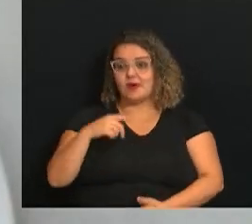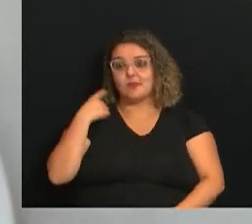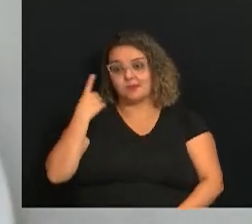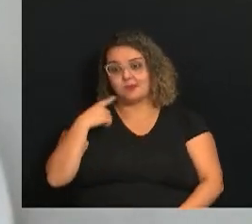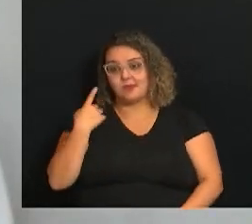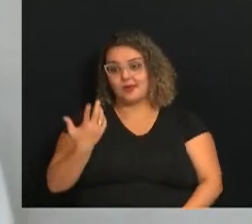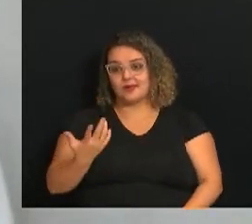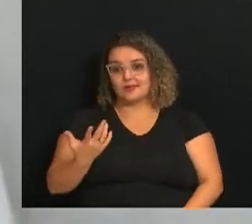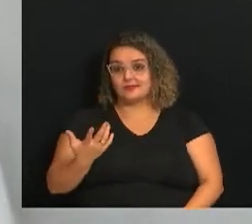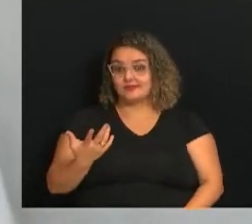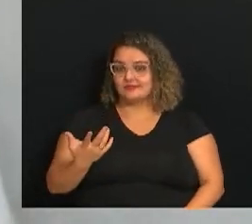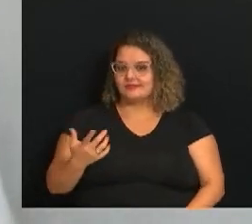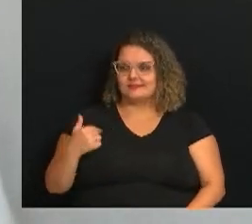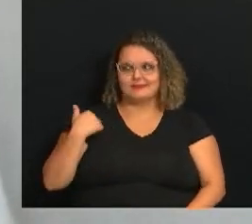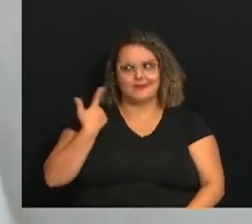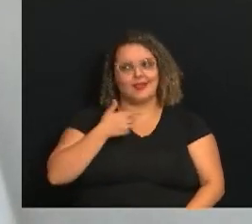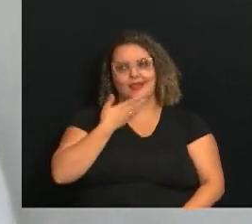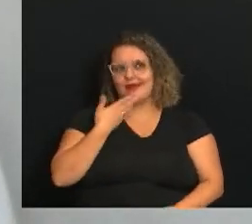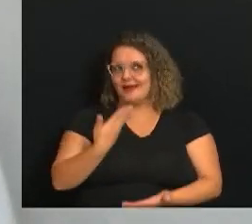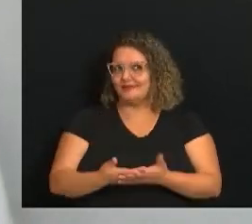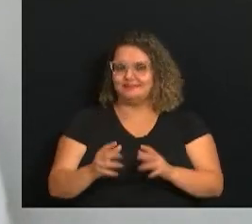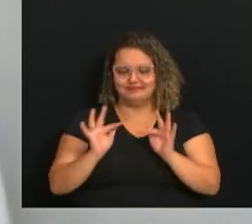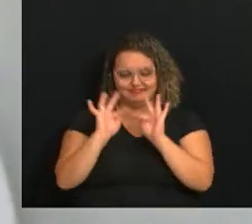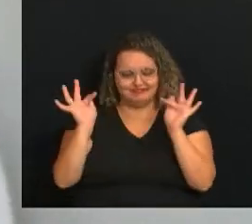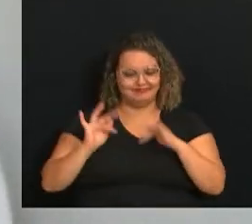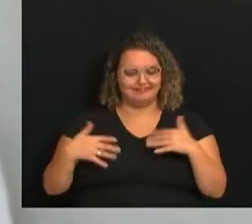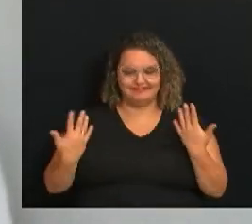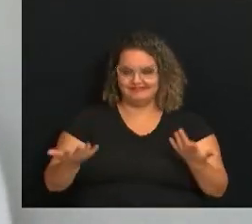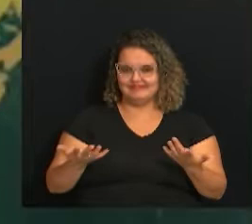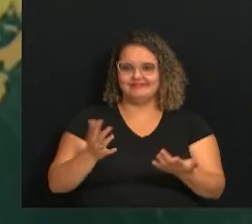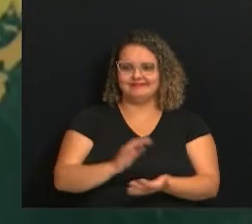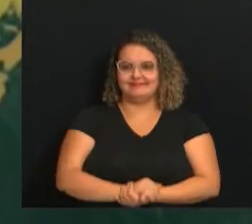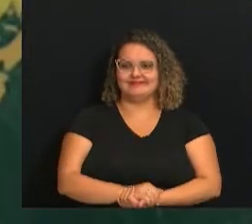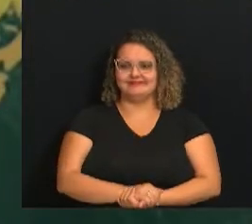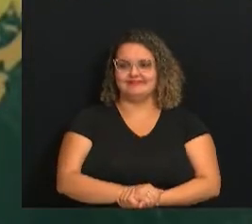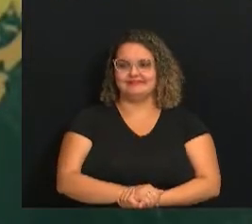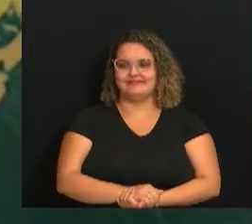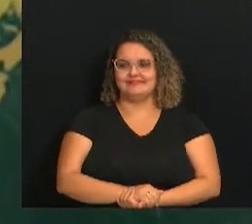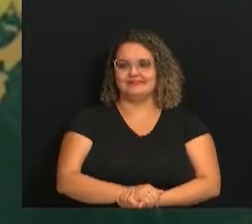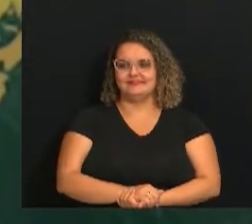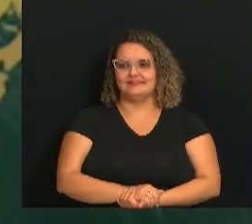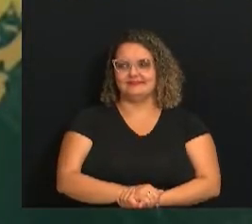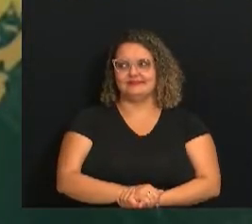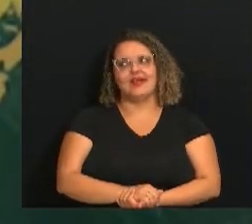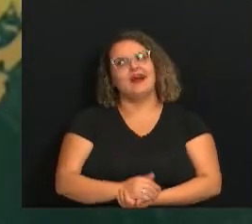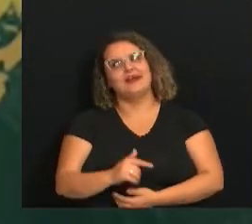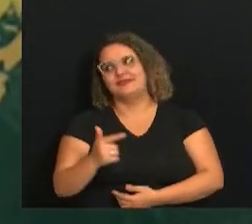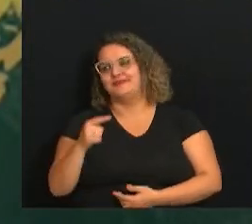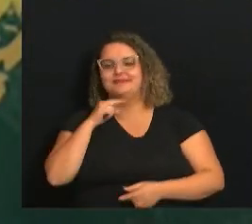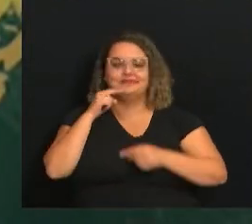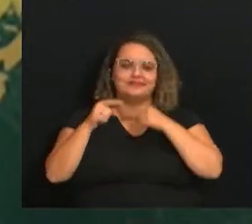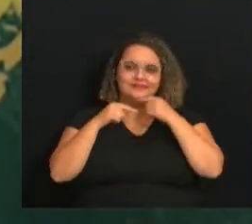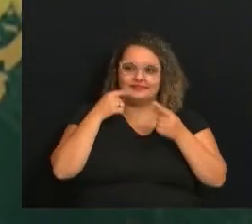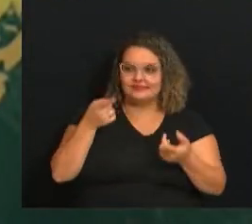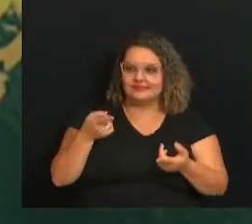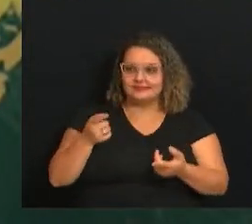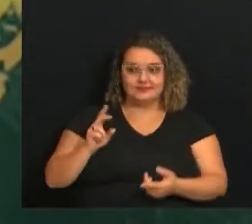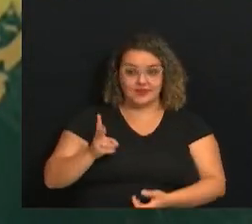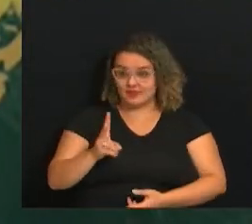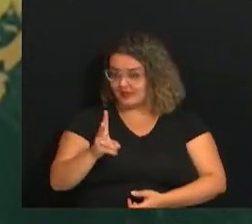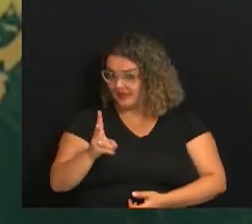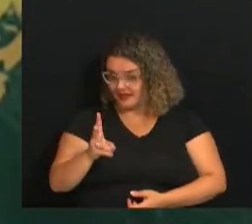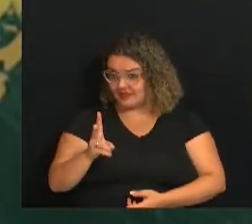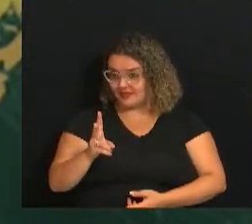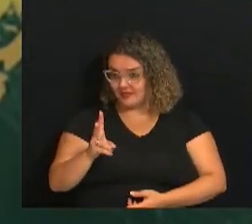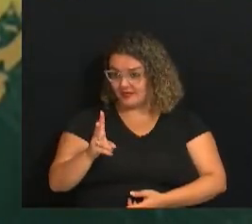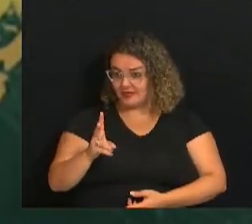muito gratificante para a gente fica muito feliz, né? Ah, não tenha dúvida. Então sempre foi assim, né? O